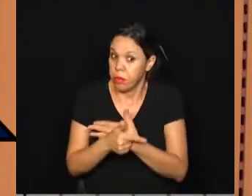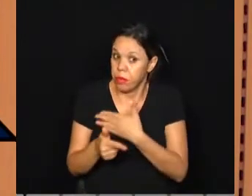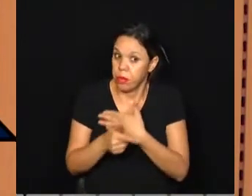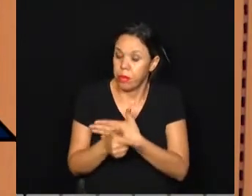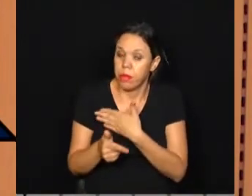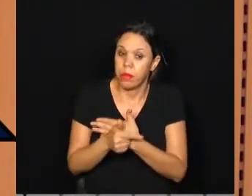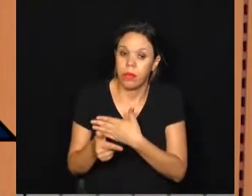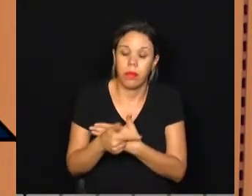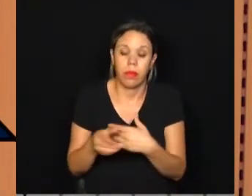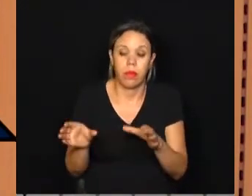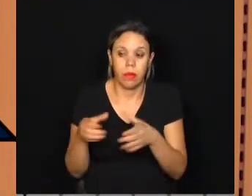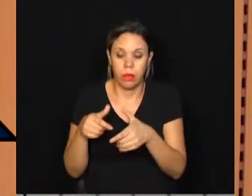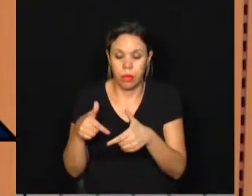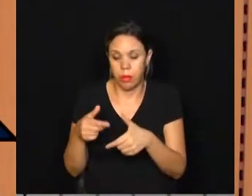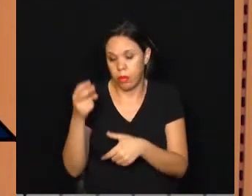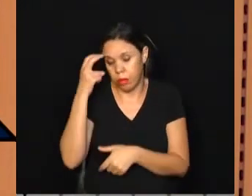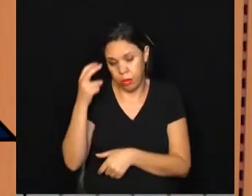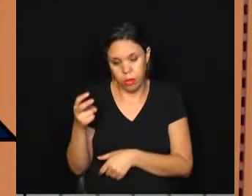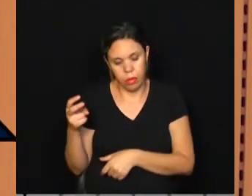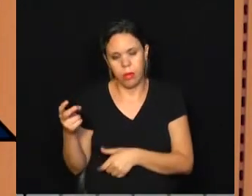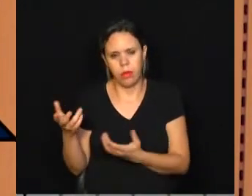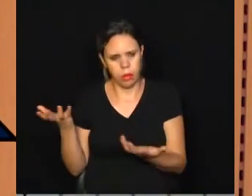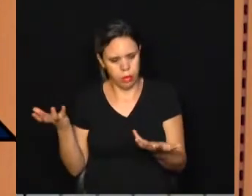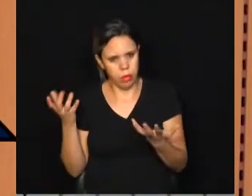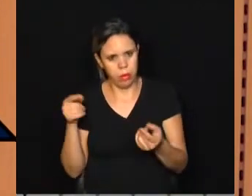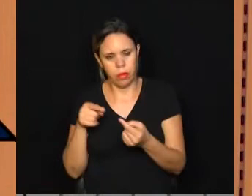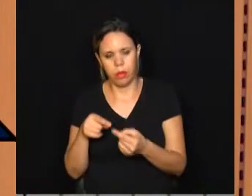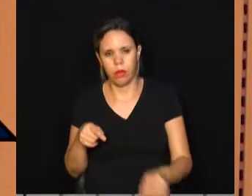que a comissão pretende